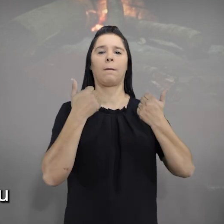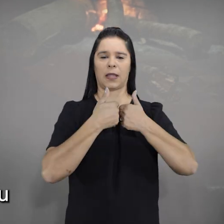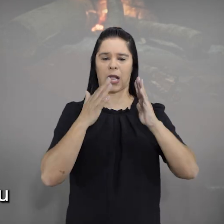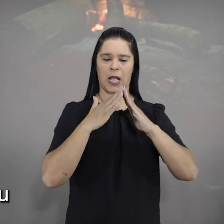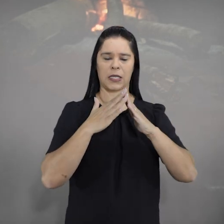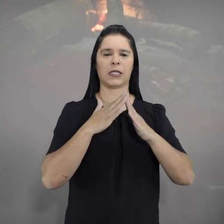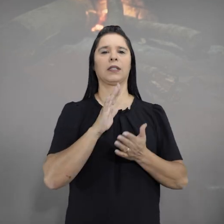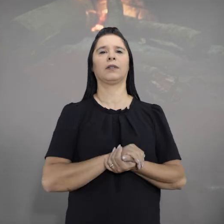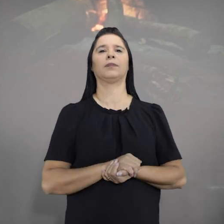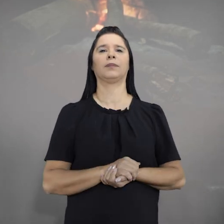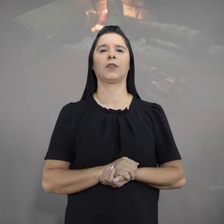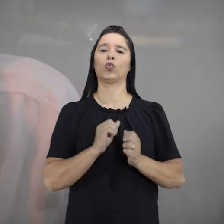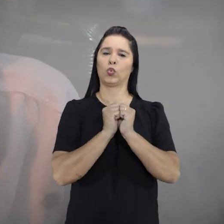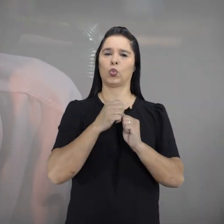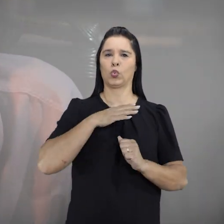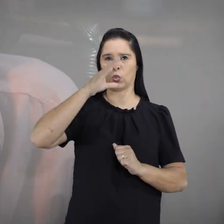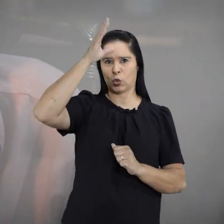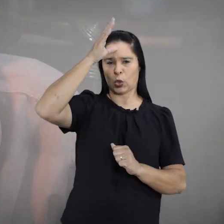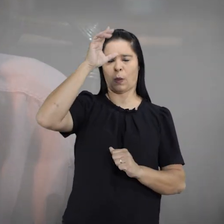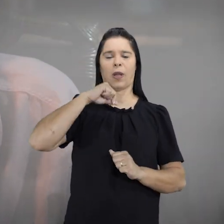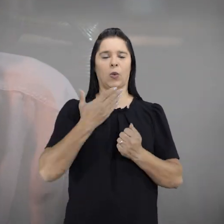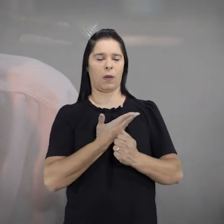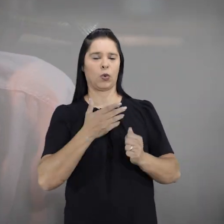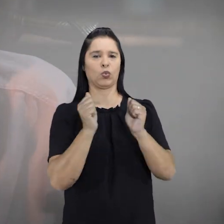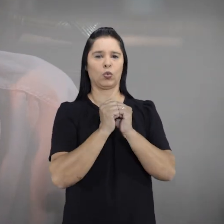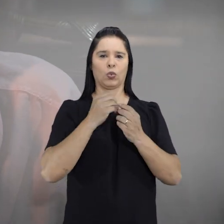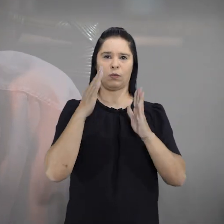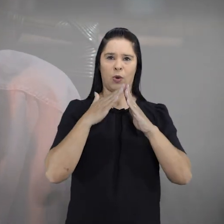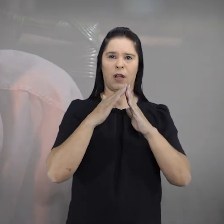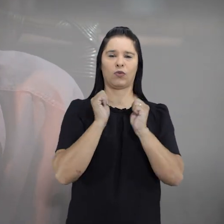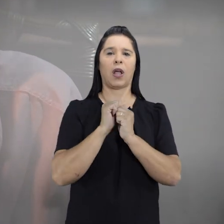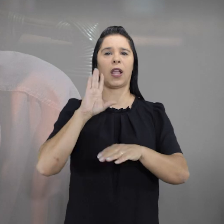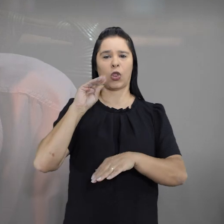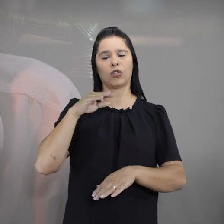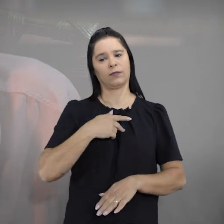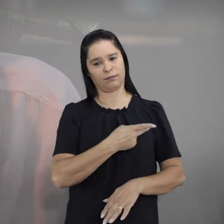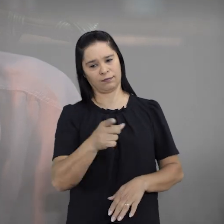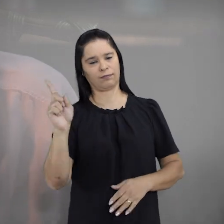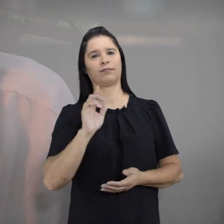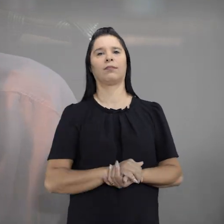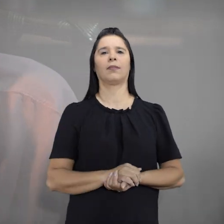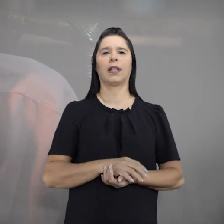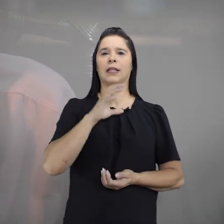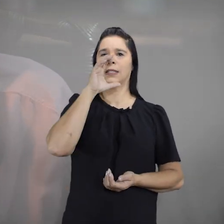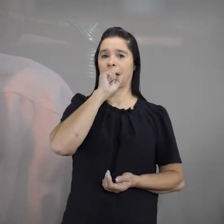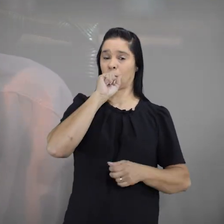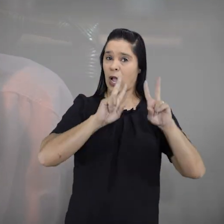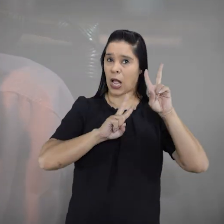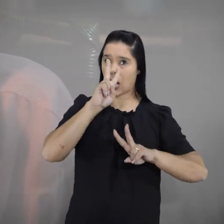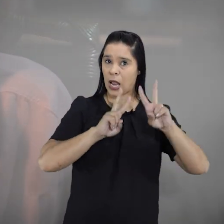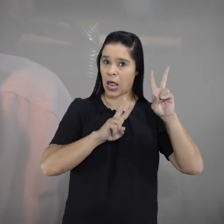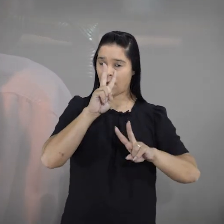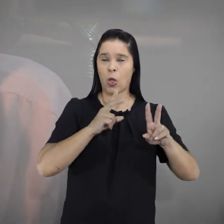casa morava um tio meu e mais um colega. Eu cheguei todo dia à noite, eu ia lá. No sábado do carnaval, só não